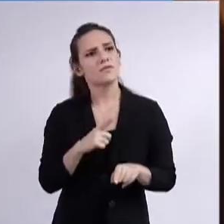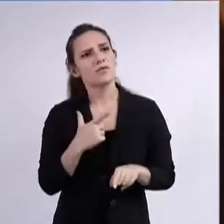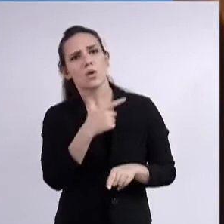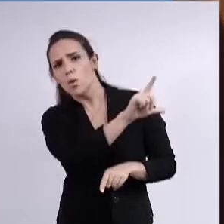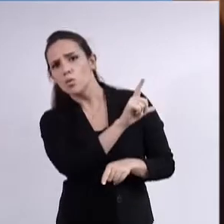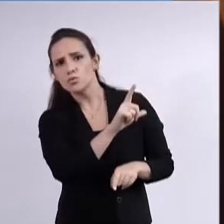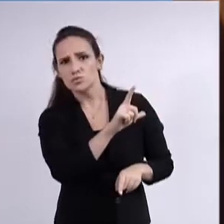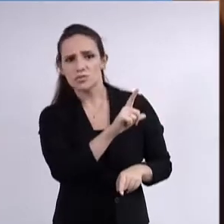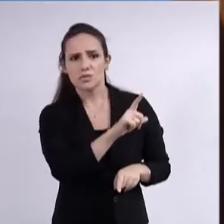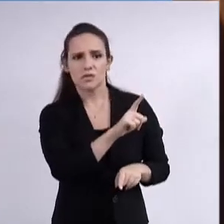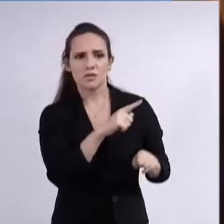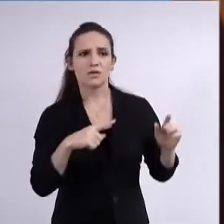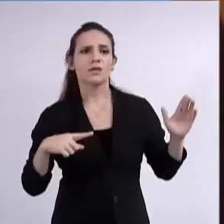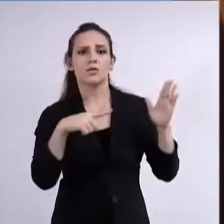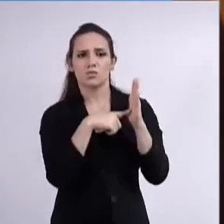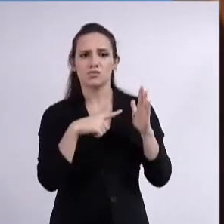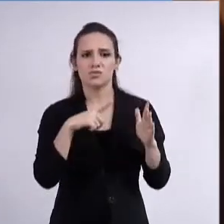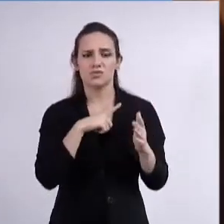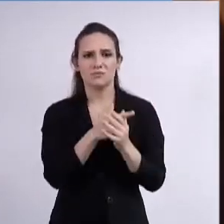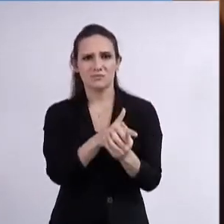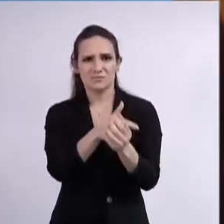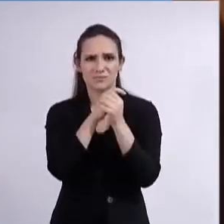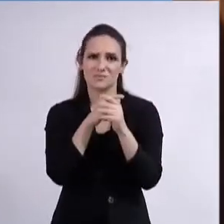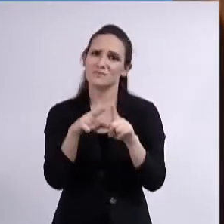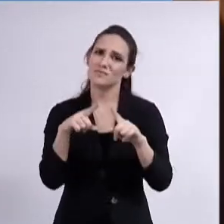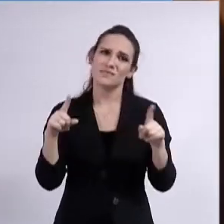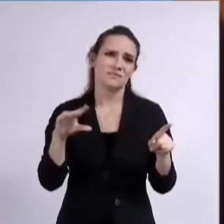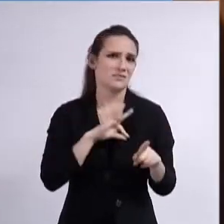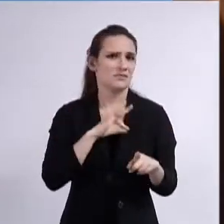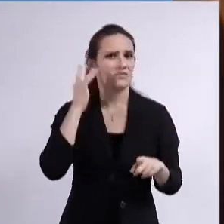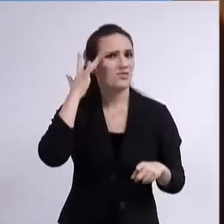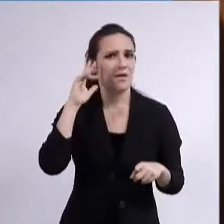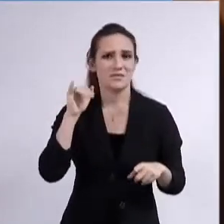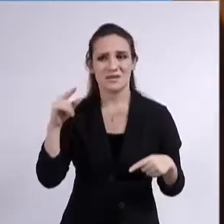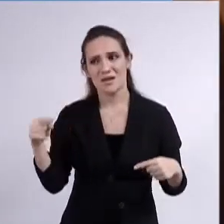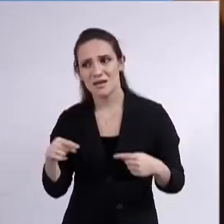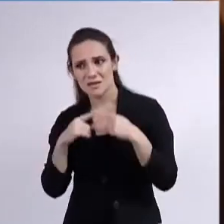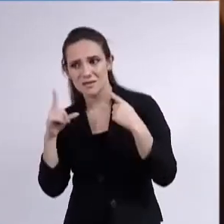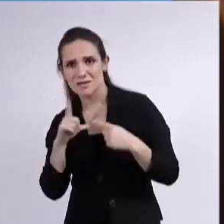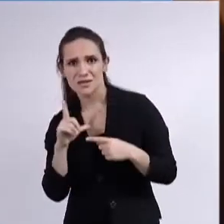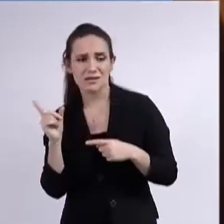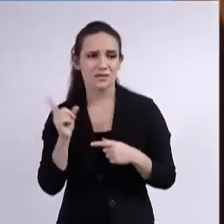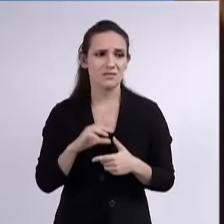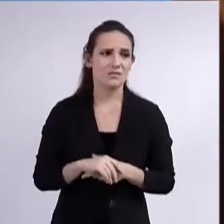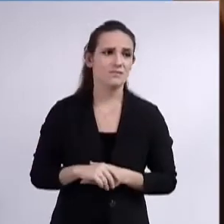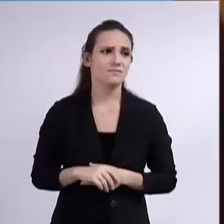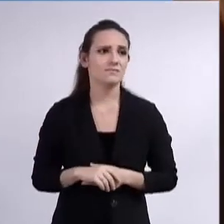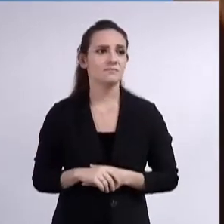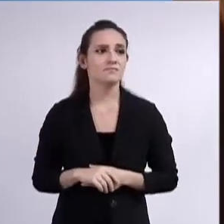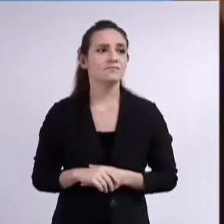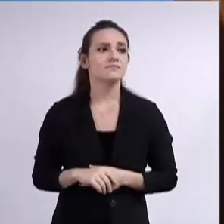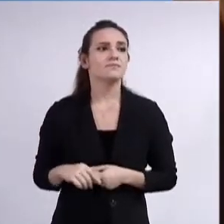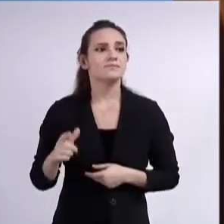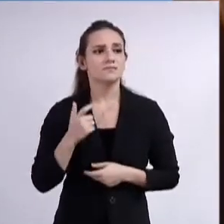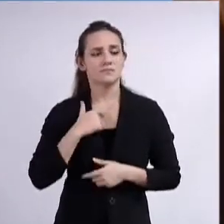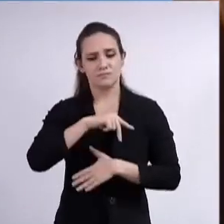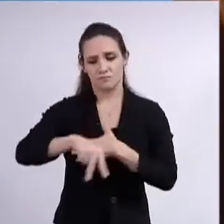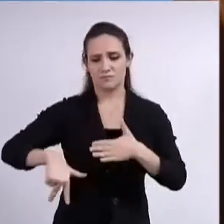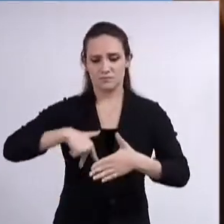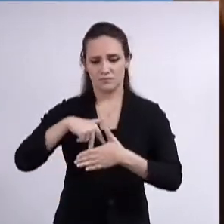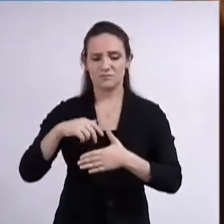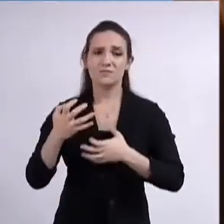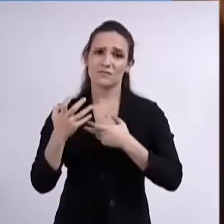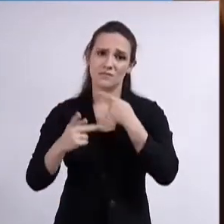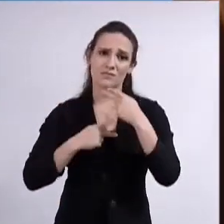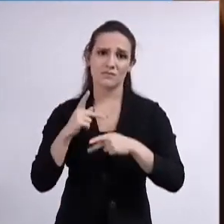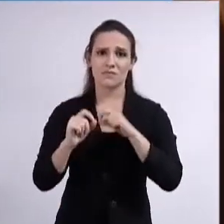escola, antes do ataque, mas a polícia ainda não sabe se há relação. Eu fiz questão de usar a tribuna, senhor presidente,